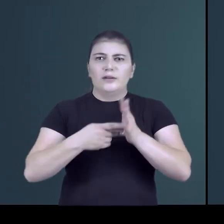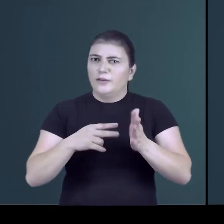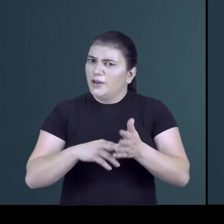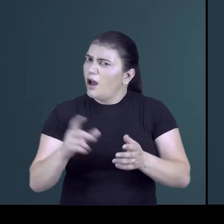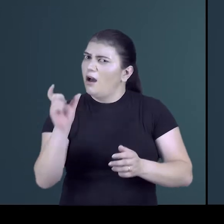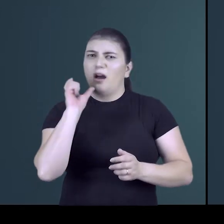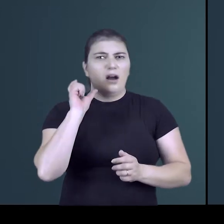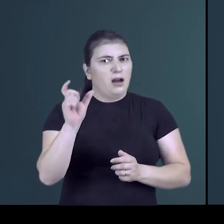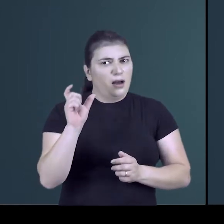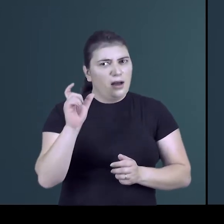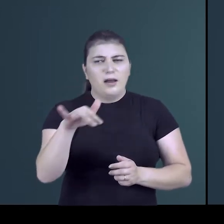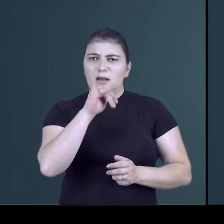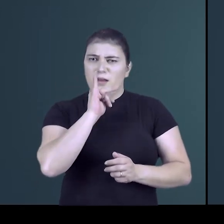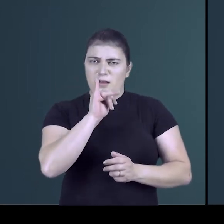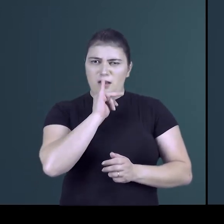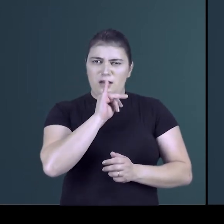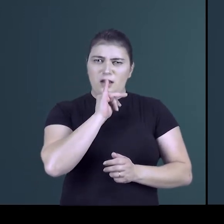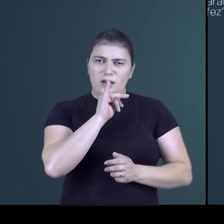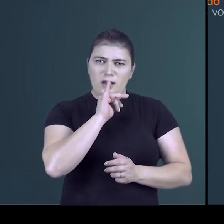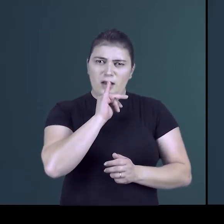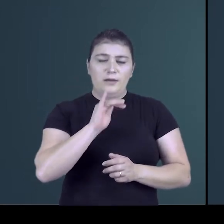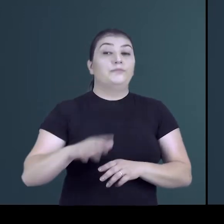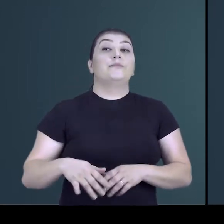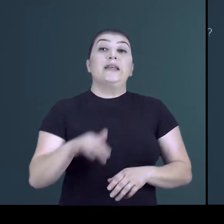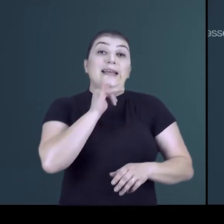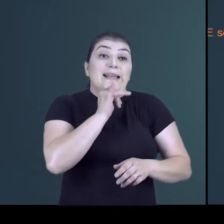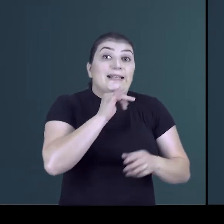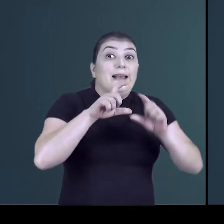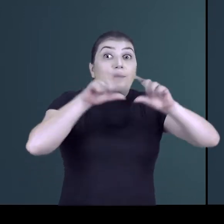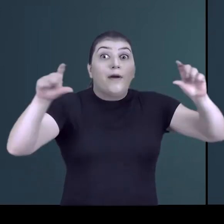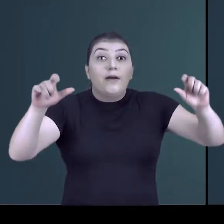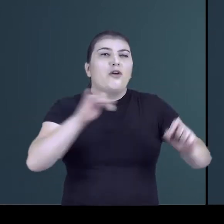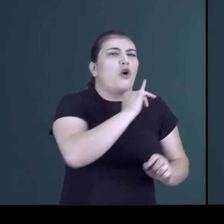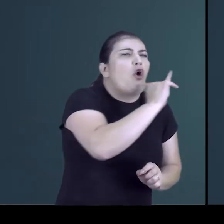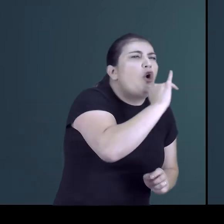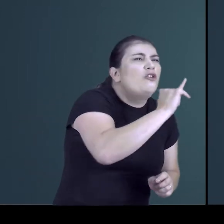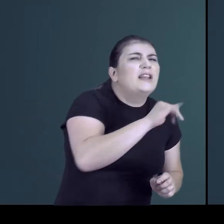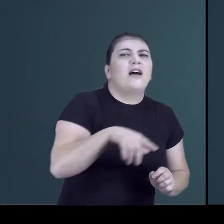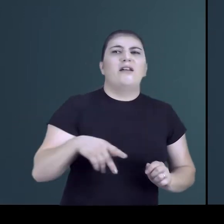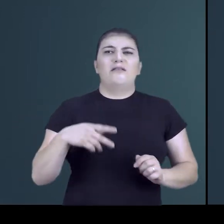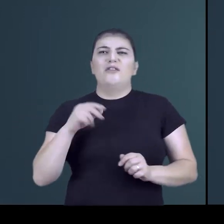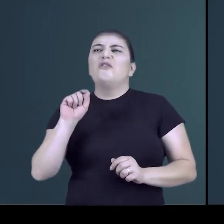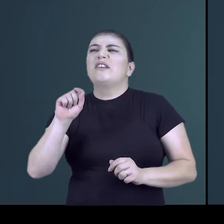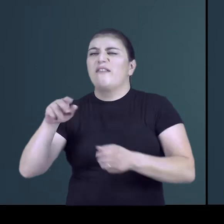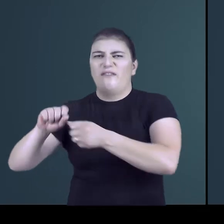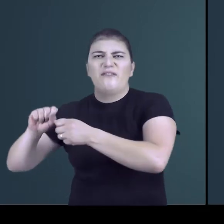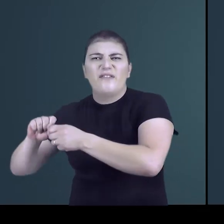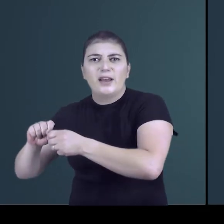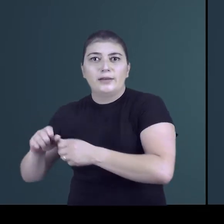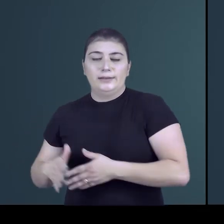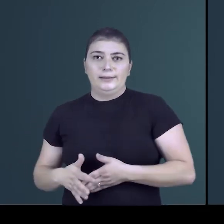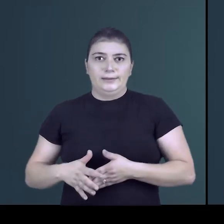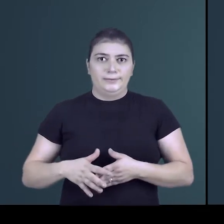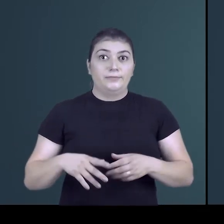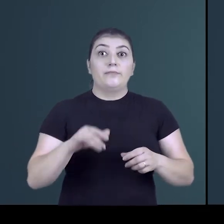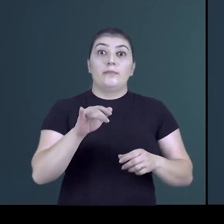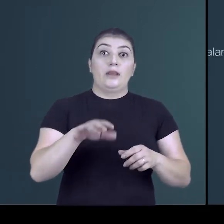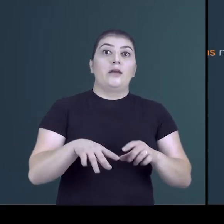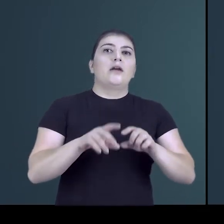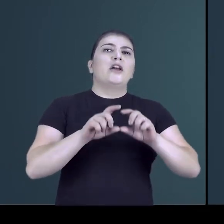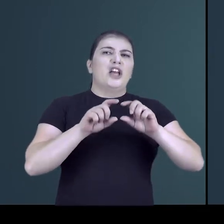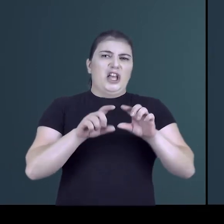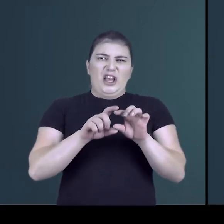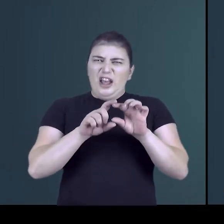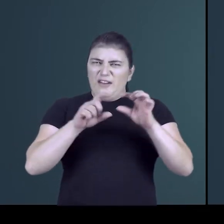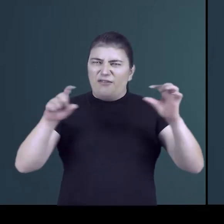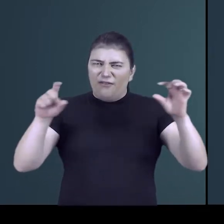sentido. Um exemplo que temos, quando te contaram sobre isso, o que você fez? E se fizessem isso, mas